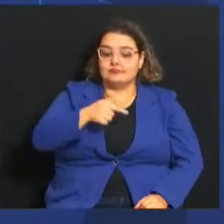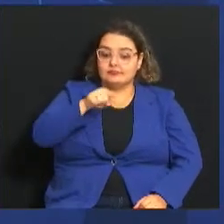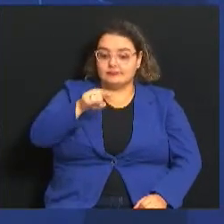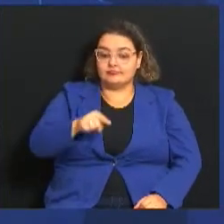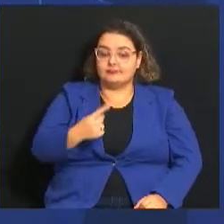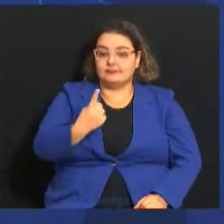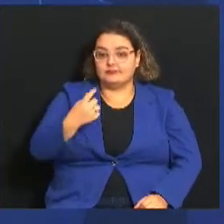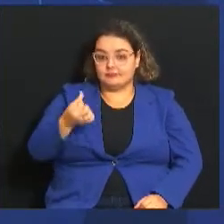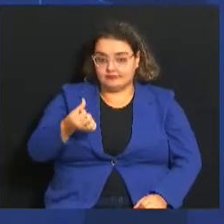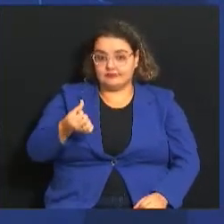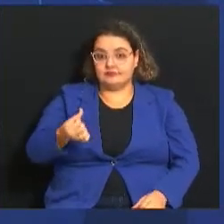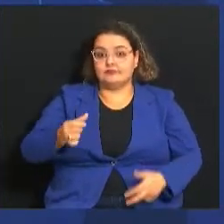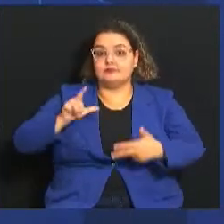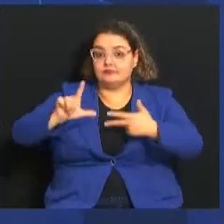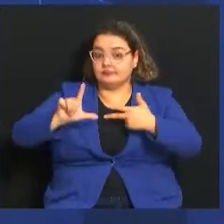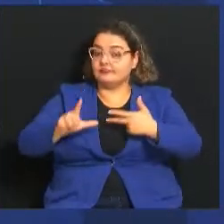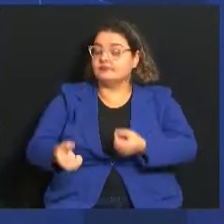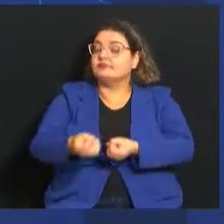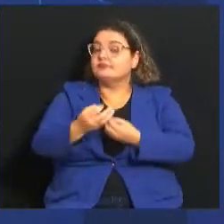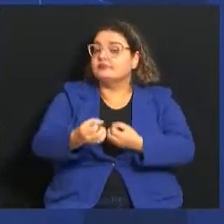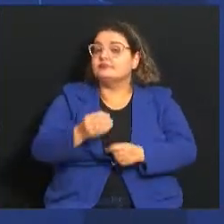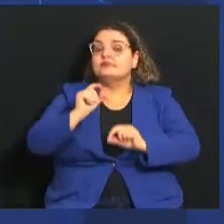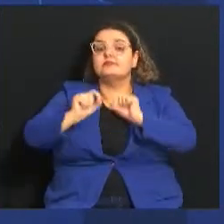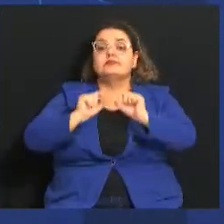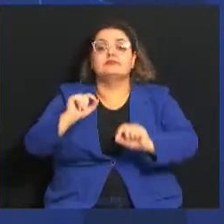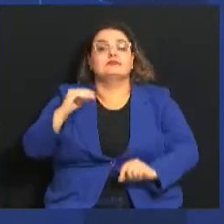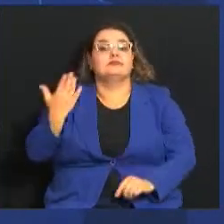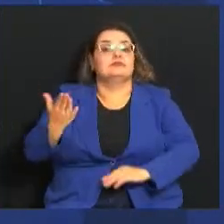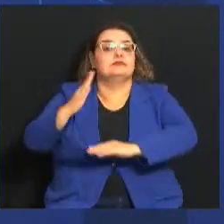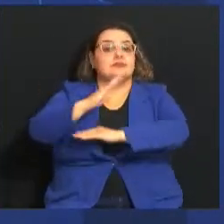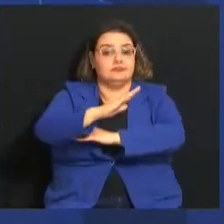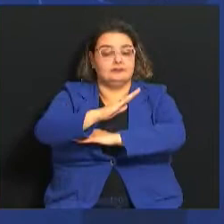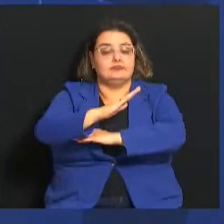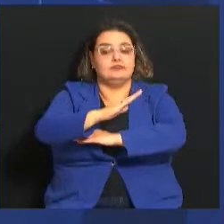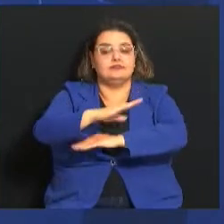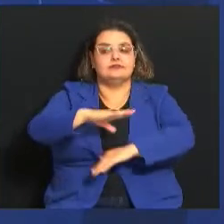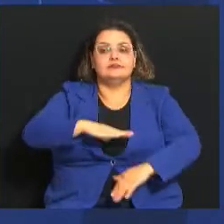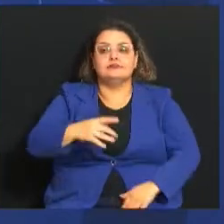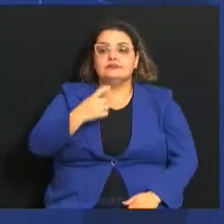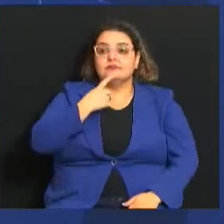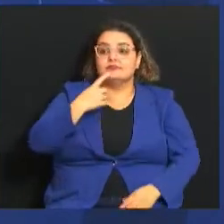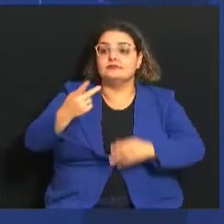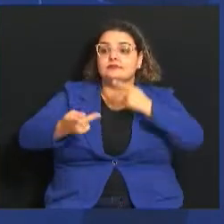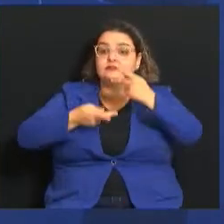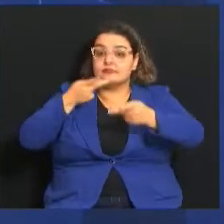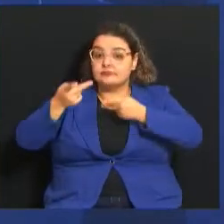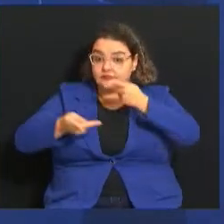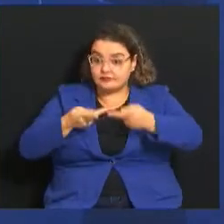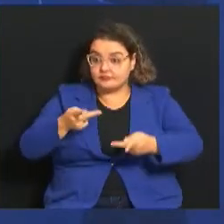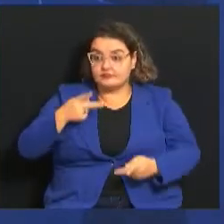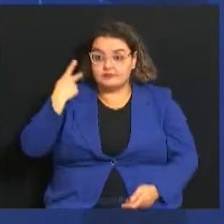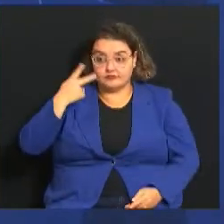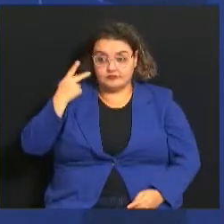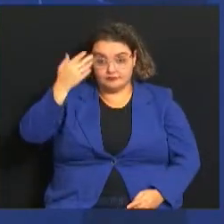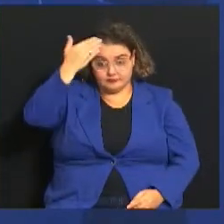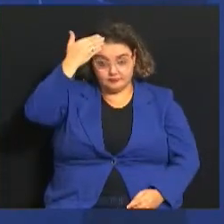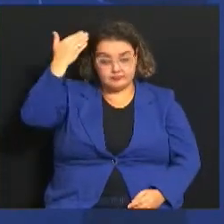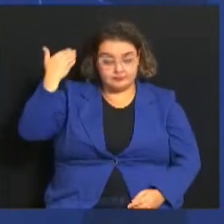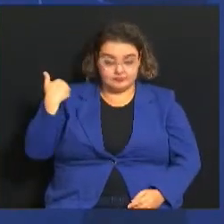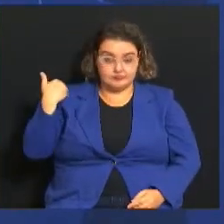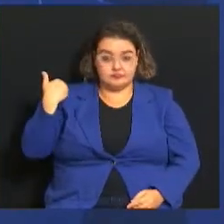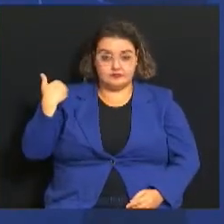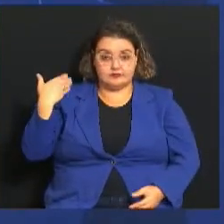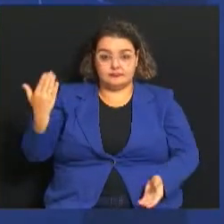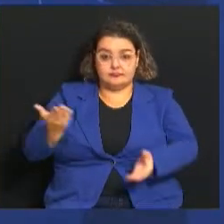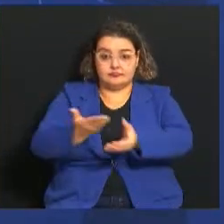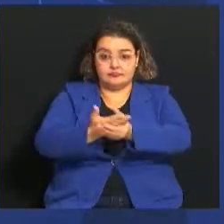do Legislativo, o que acontece aqui na Câmara de Campinas, e a gente começa falando sobre a vereadora Débora Palermo, que protocolou